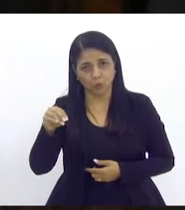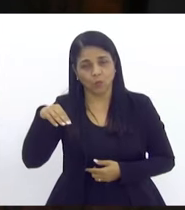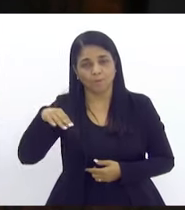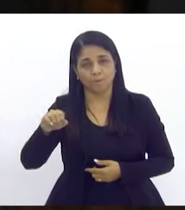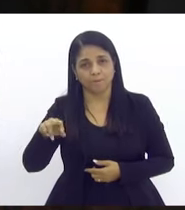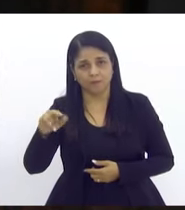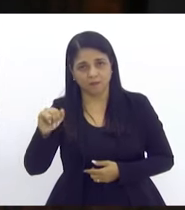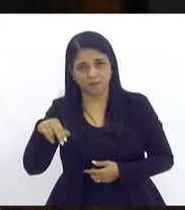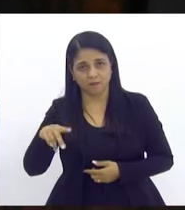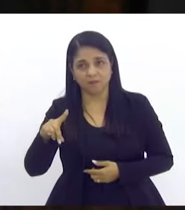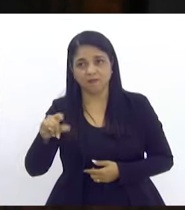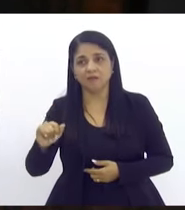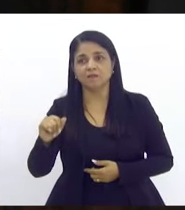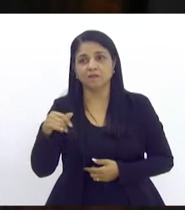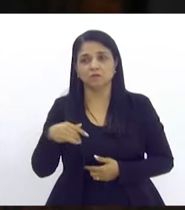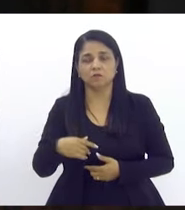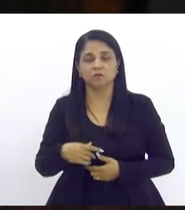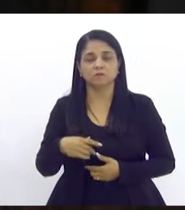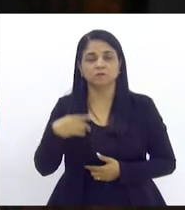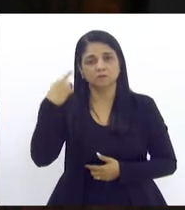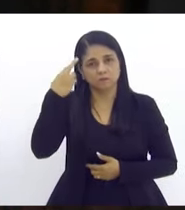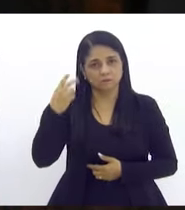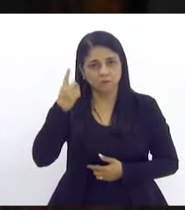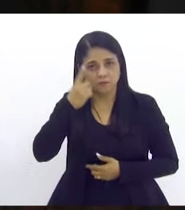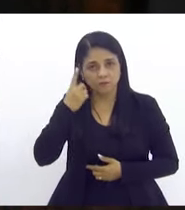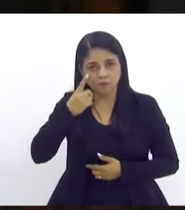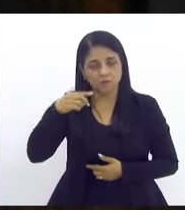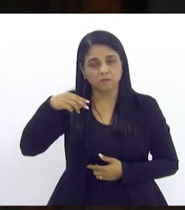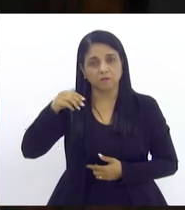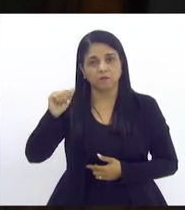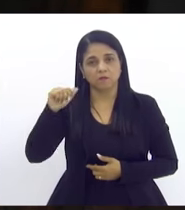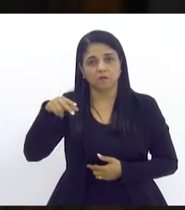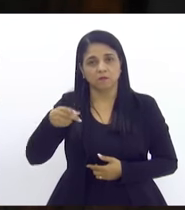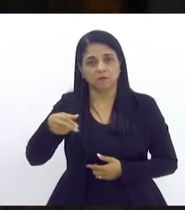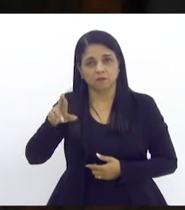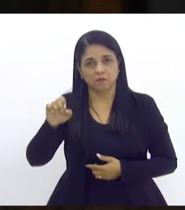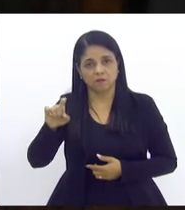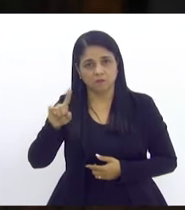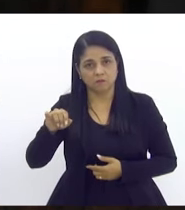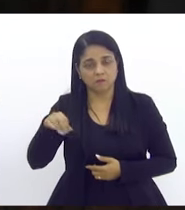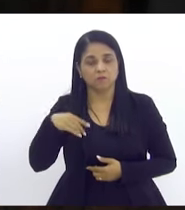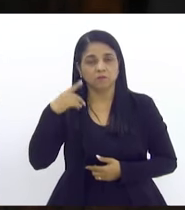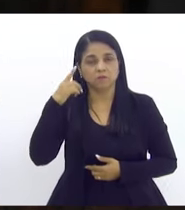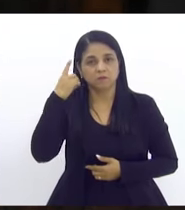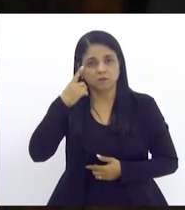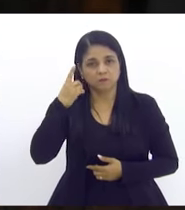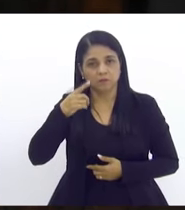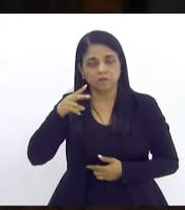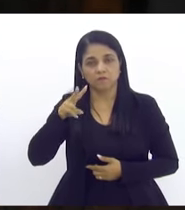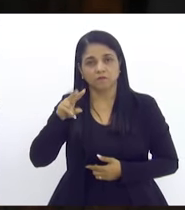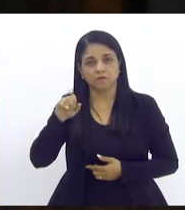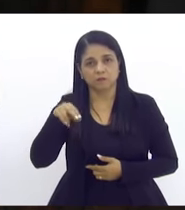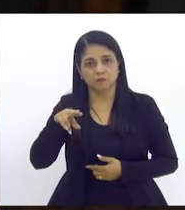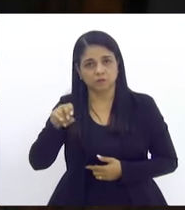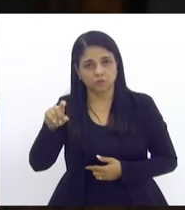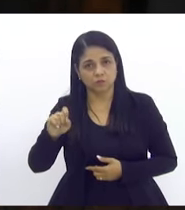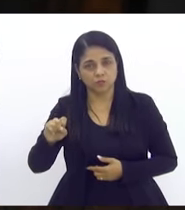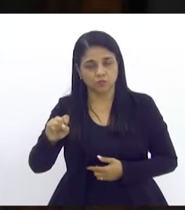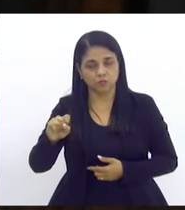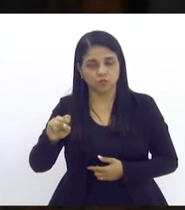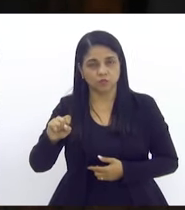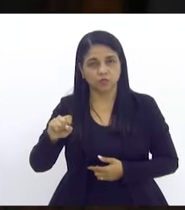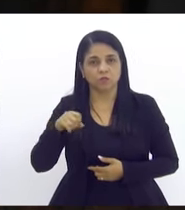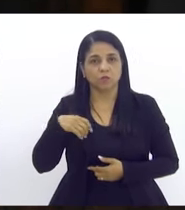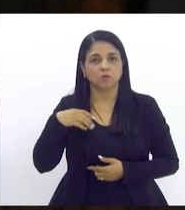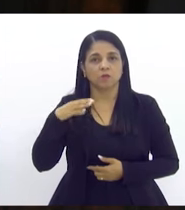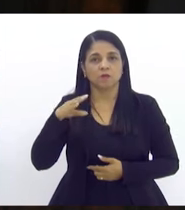Deputado Renato Miranda. Deputado Andrezinho Siriano. Deputado Vinícius Cozolino. Deputado